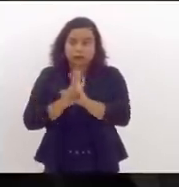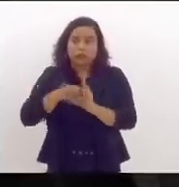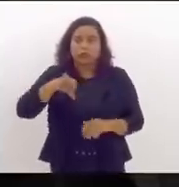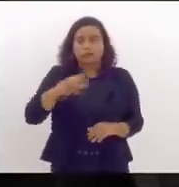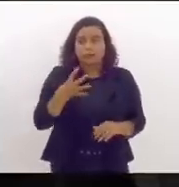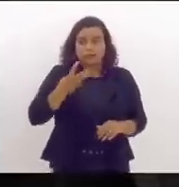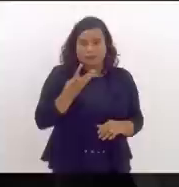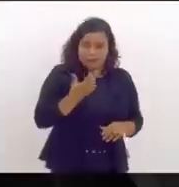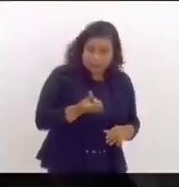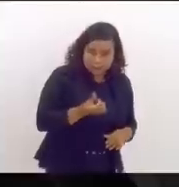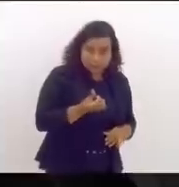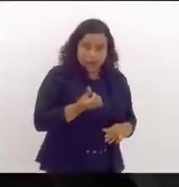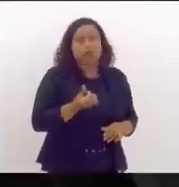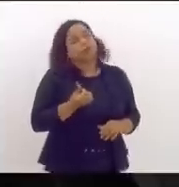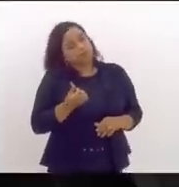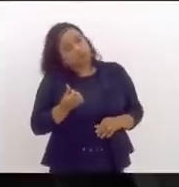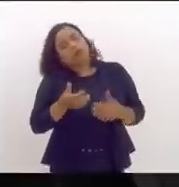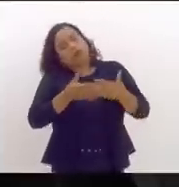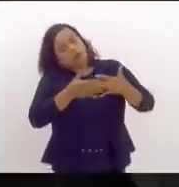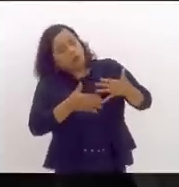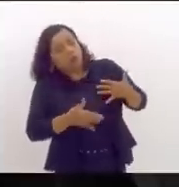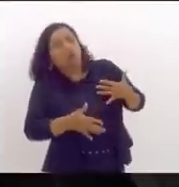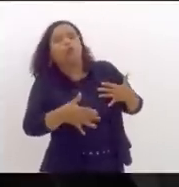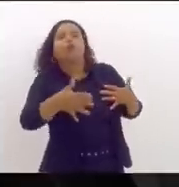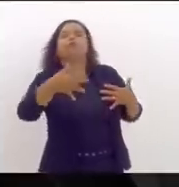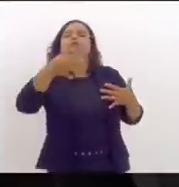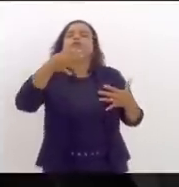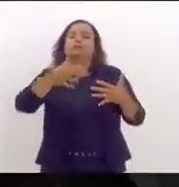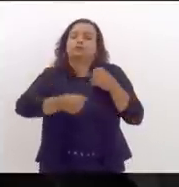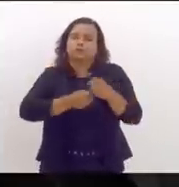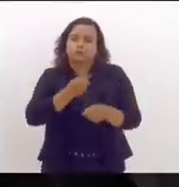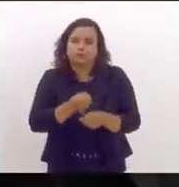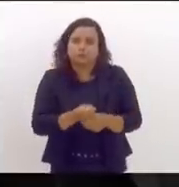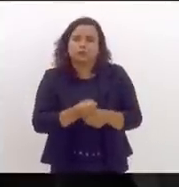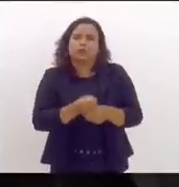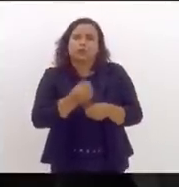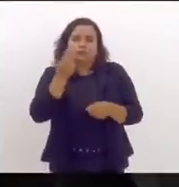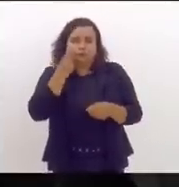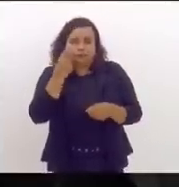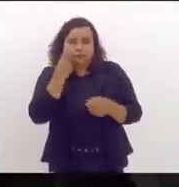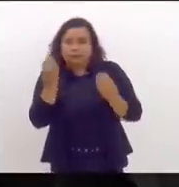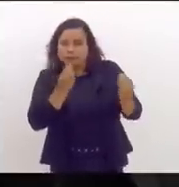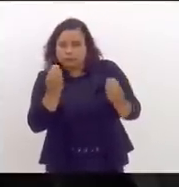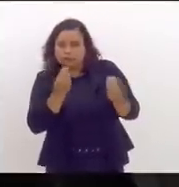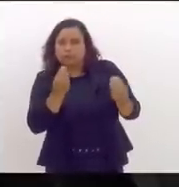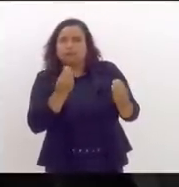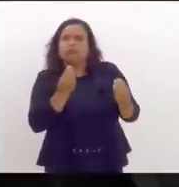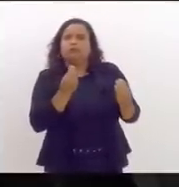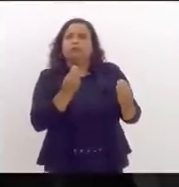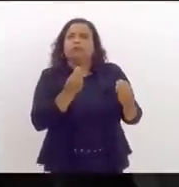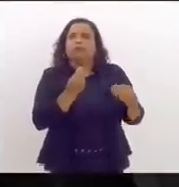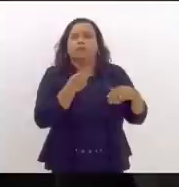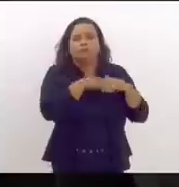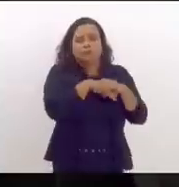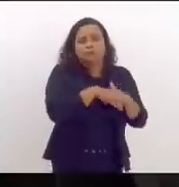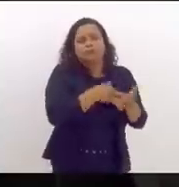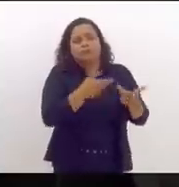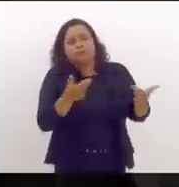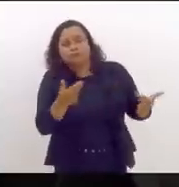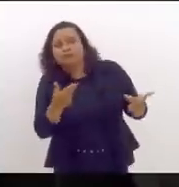e fica ao longo do ano vendo ao comportamento da receita para pagar os